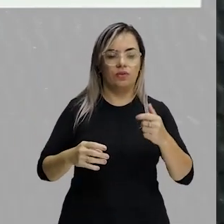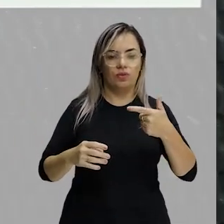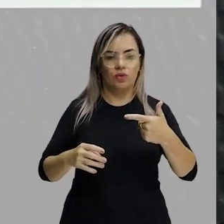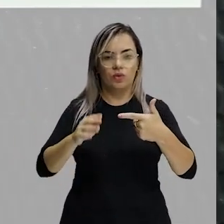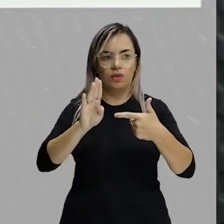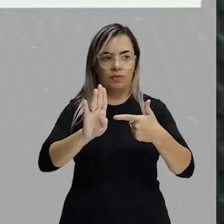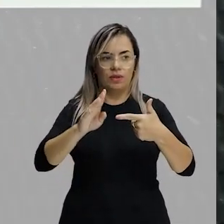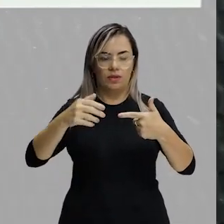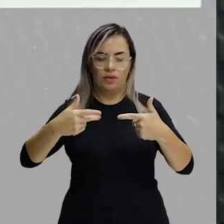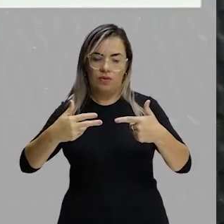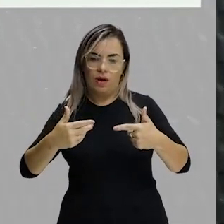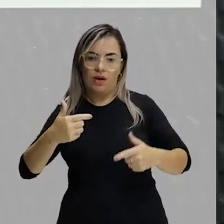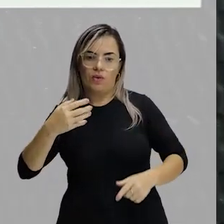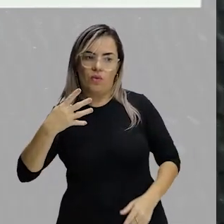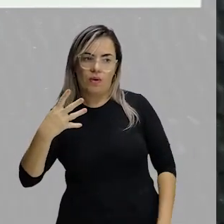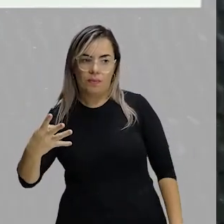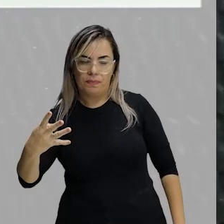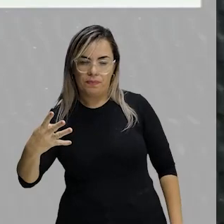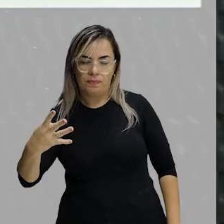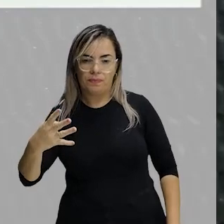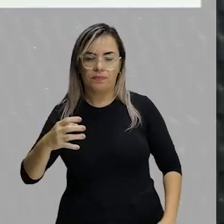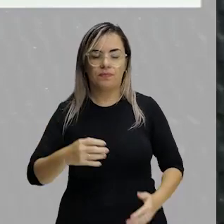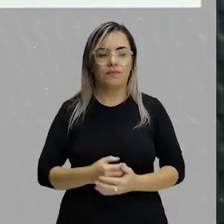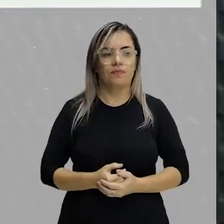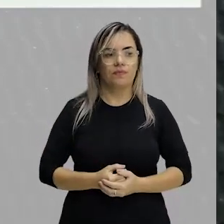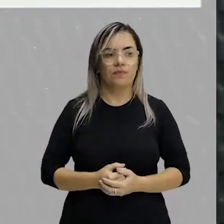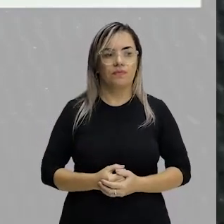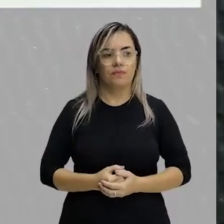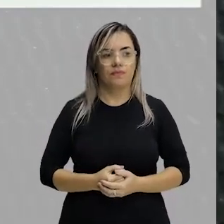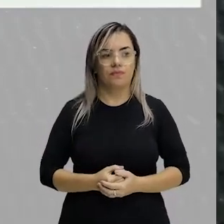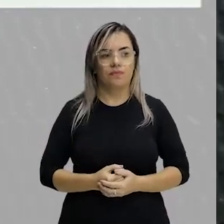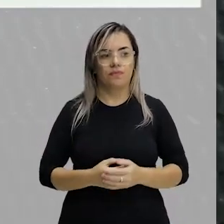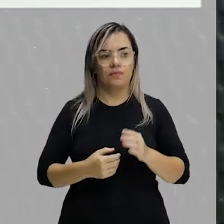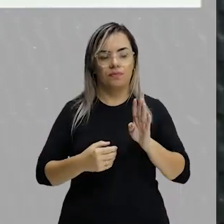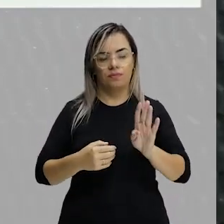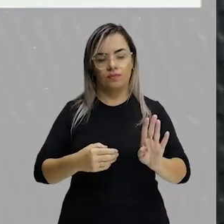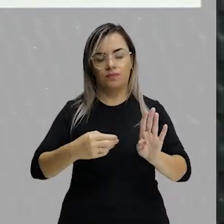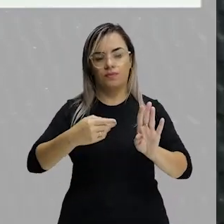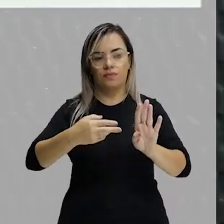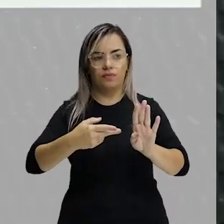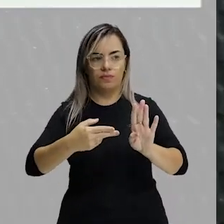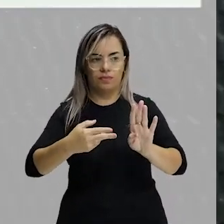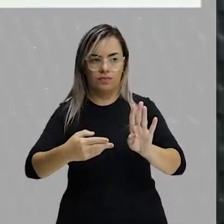o 2B é igual a 4, eu tenho que o B vai ser igual a 2.